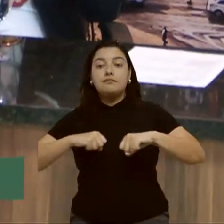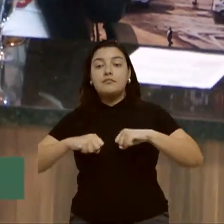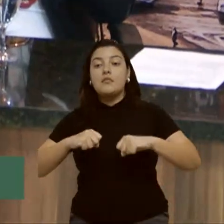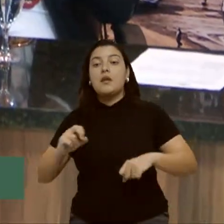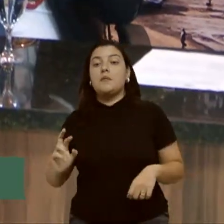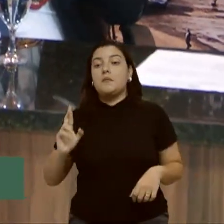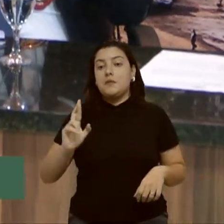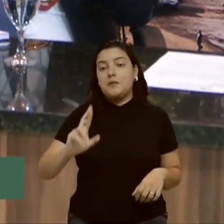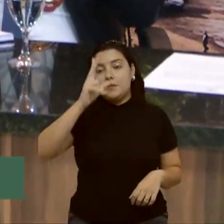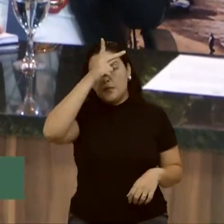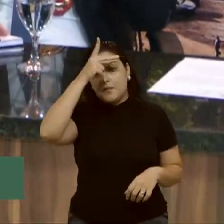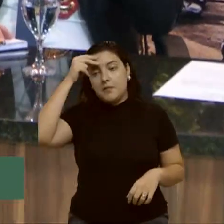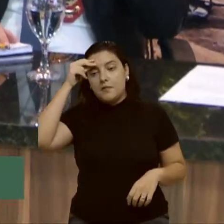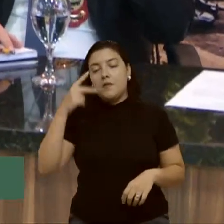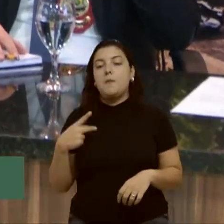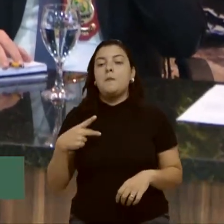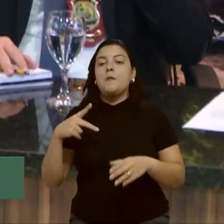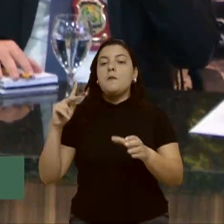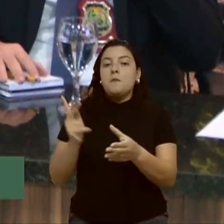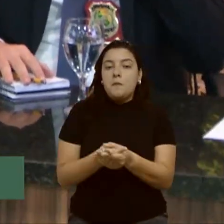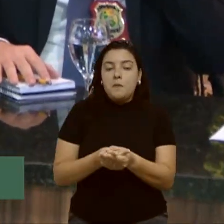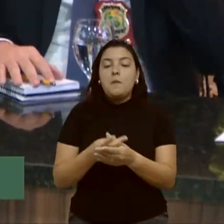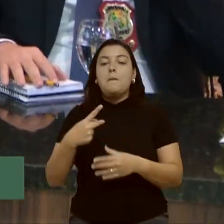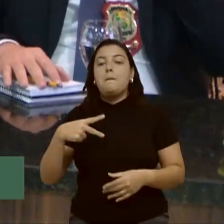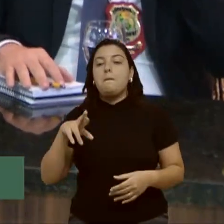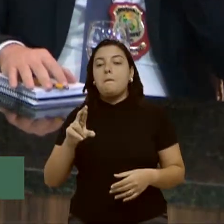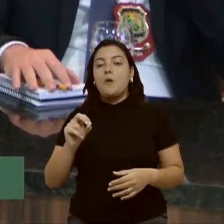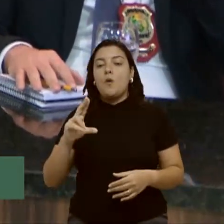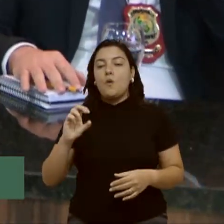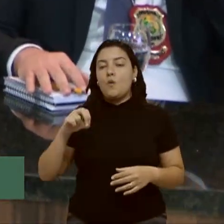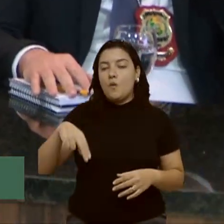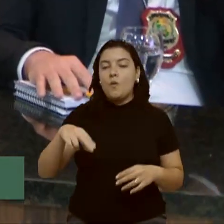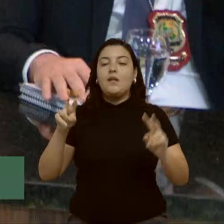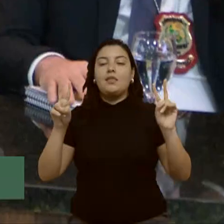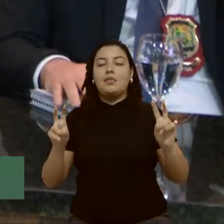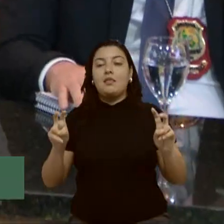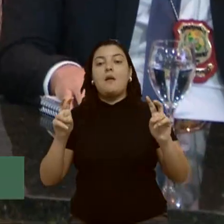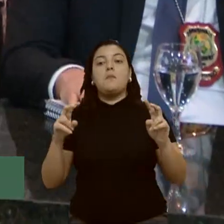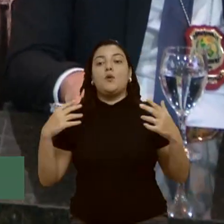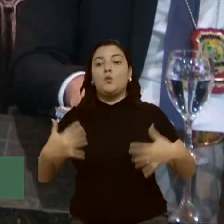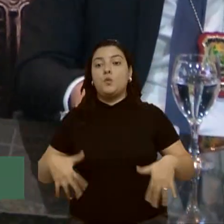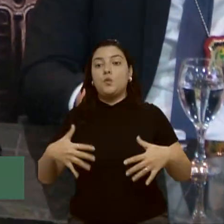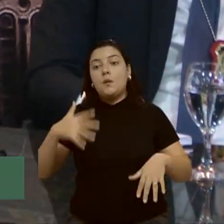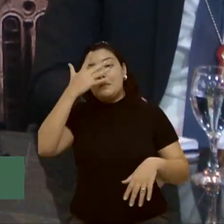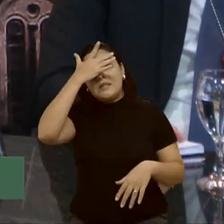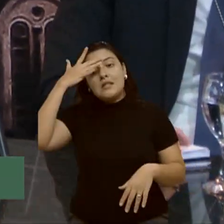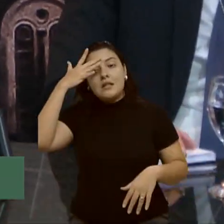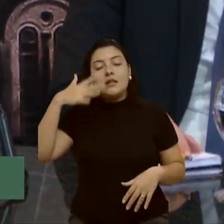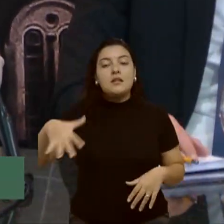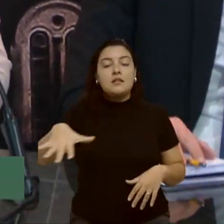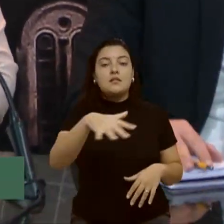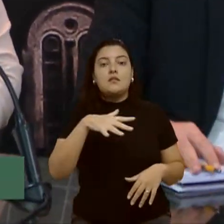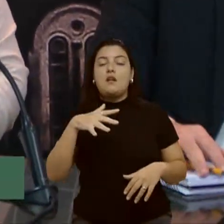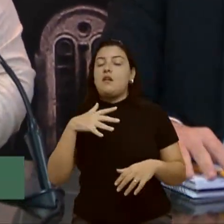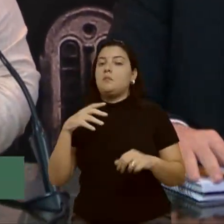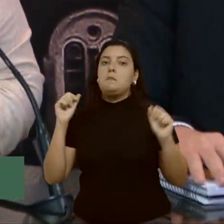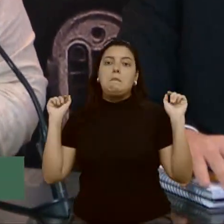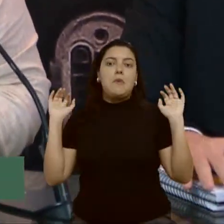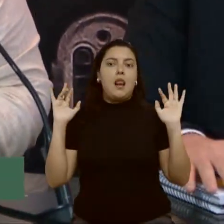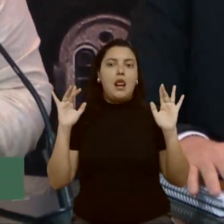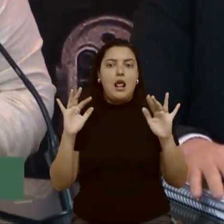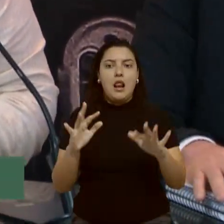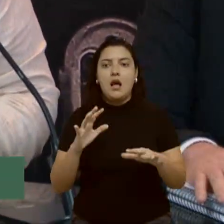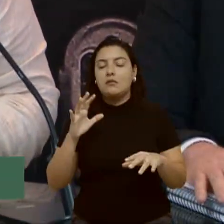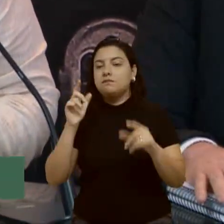Prefeitura através do PROCON, né, para tratar justamente desse tema que mobiliza tantos consumidores, né, anualmente, nessa data